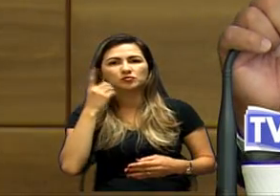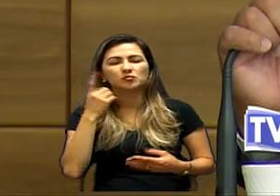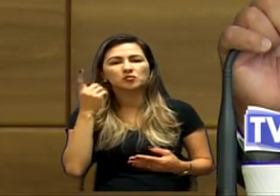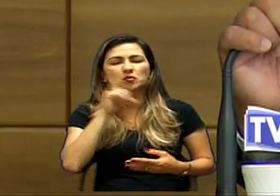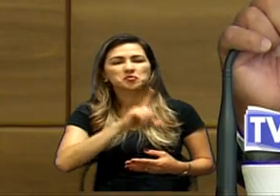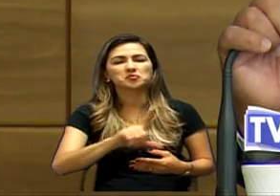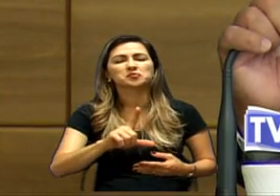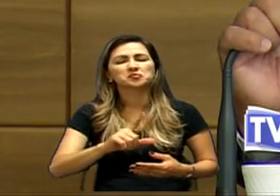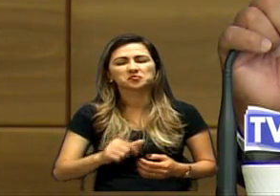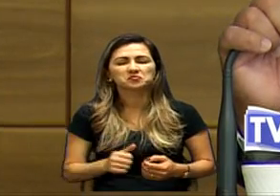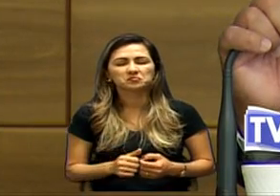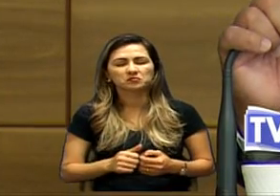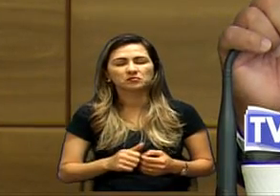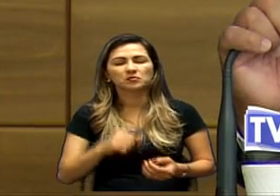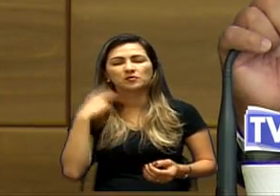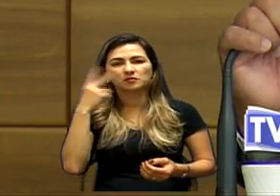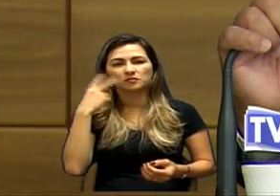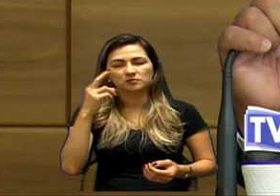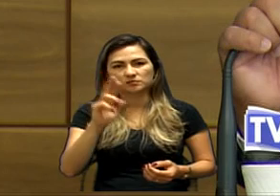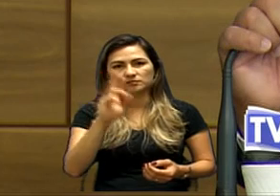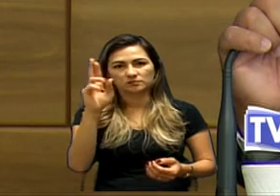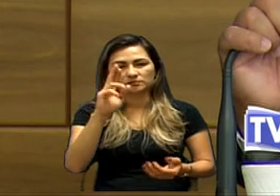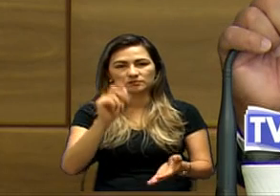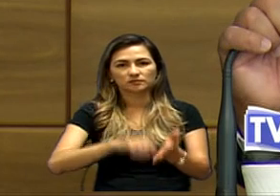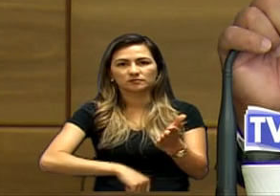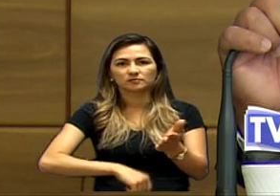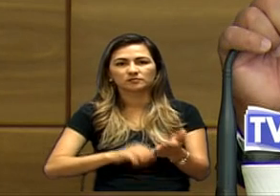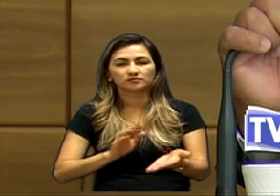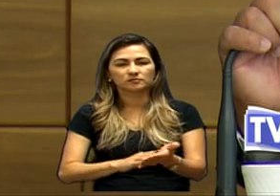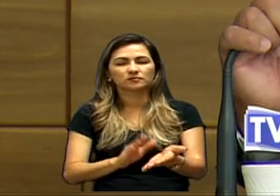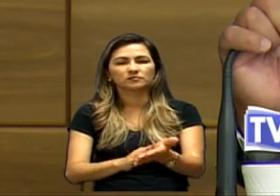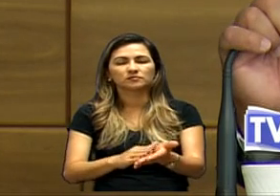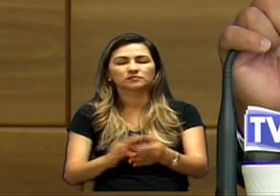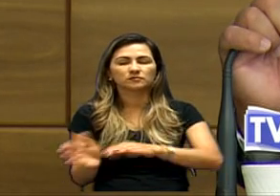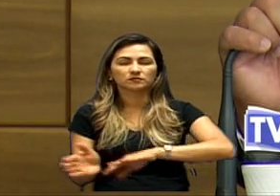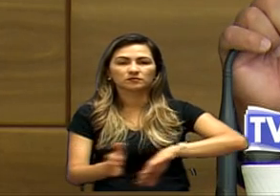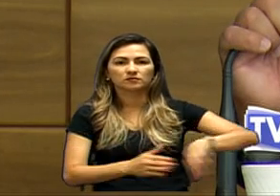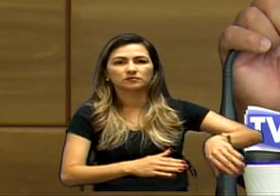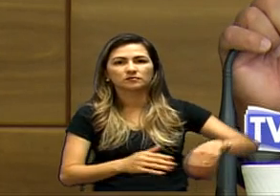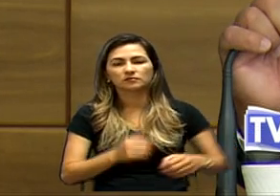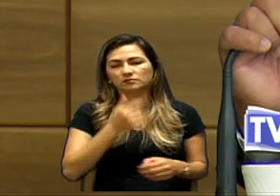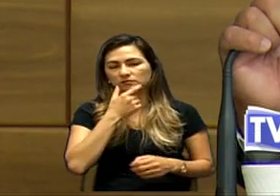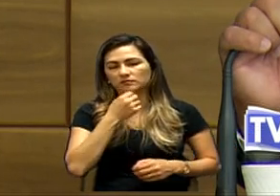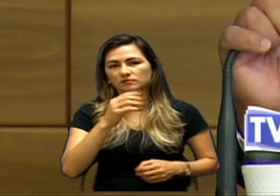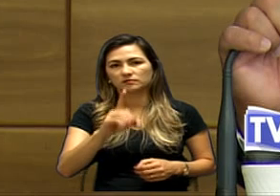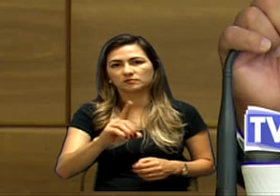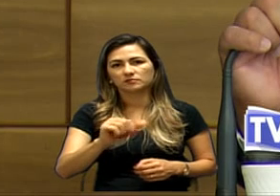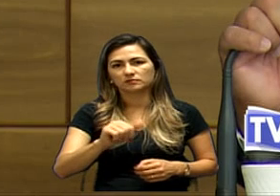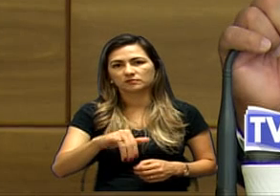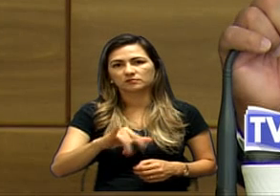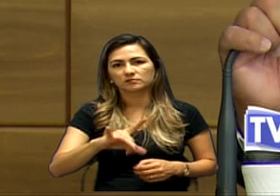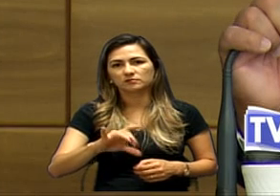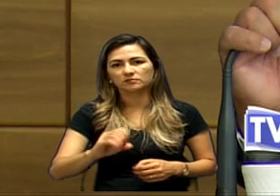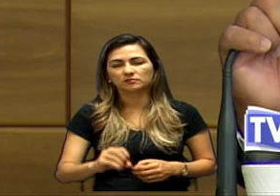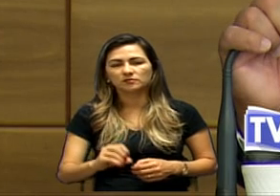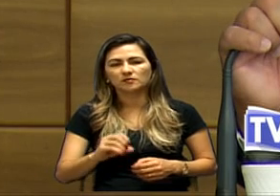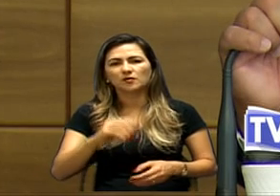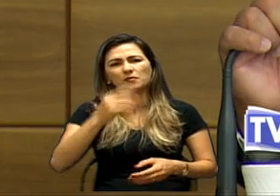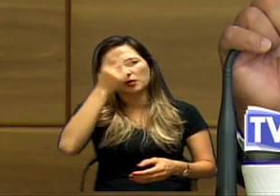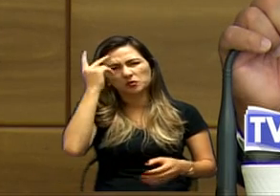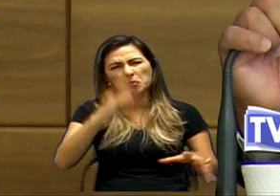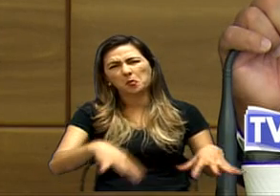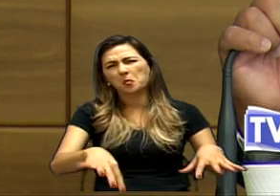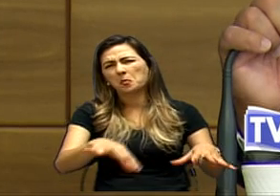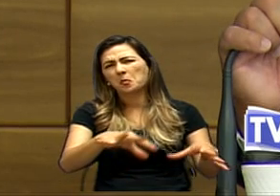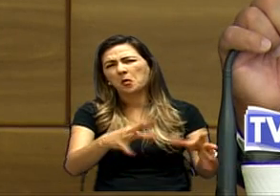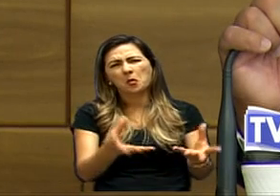Manga. Votos e congratulações ao agente federal Danilo Balas, pelos 38.661 votos, que o elegeram para deputado